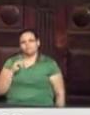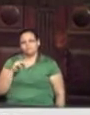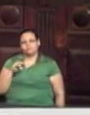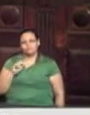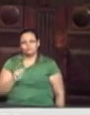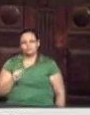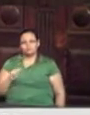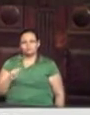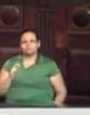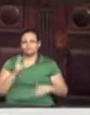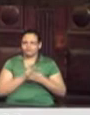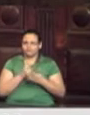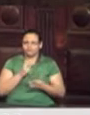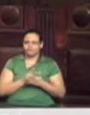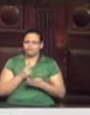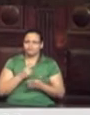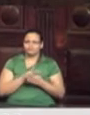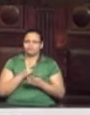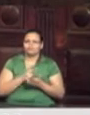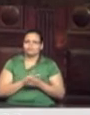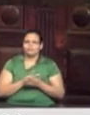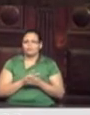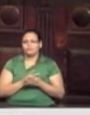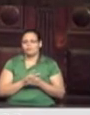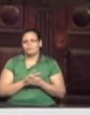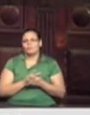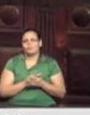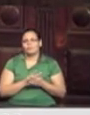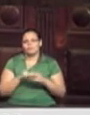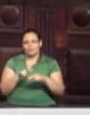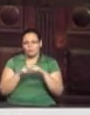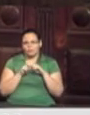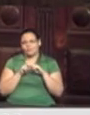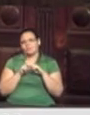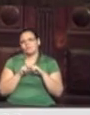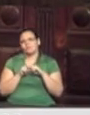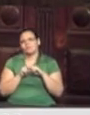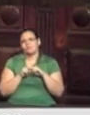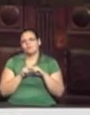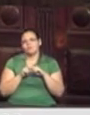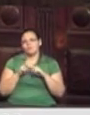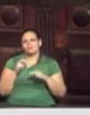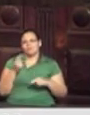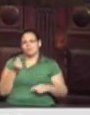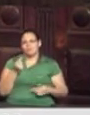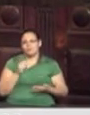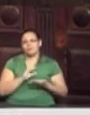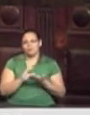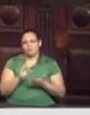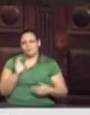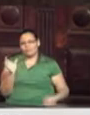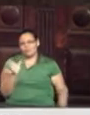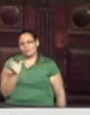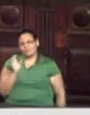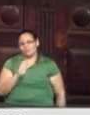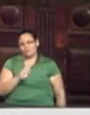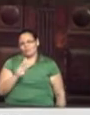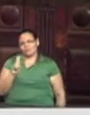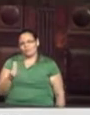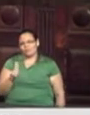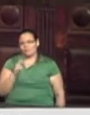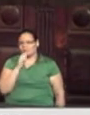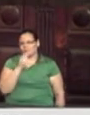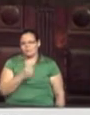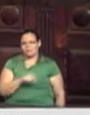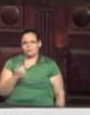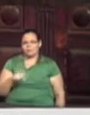instância manteve a liminar ganha para a Defensoria. Por isso é que a tarifa do bilhete único não teve